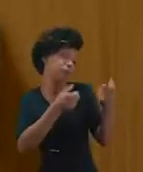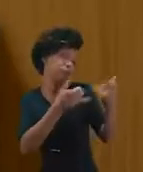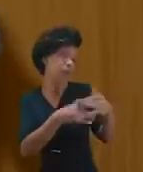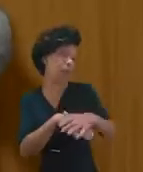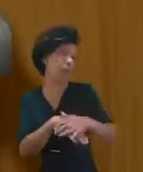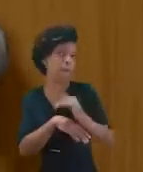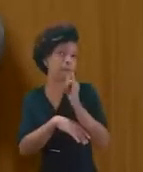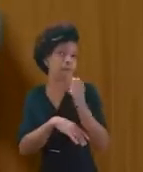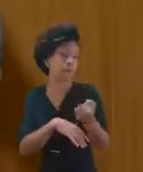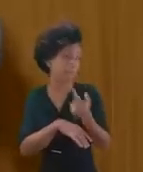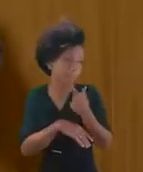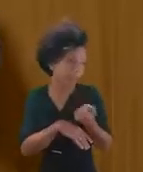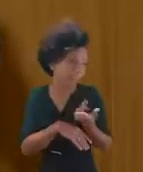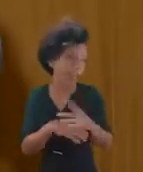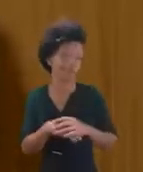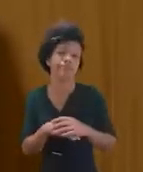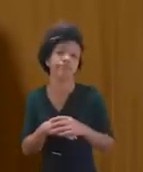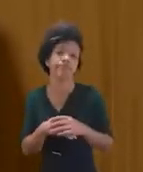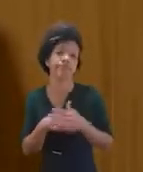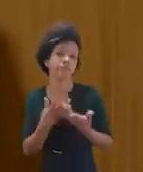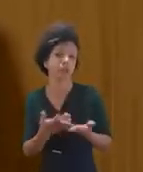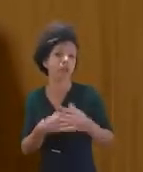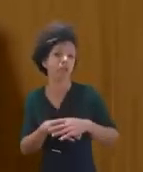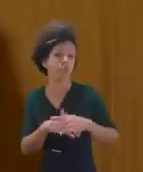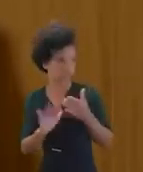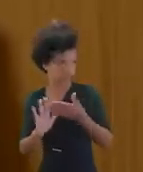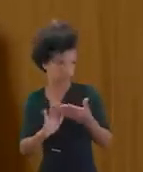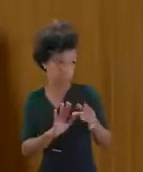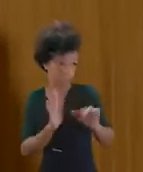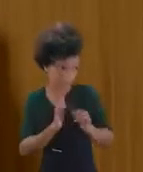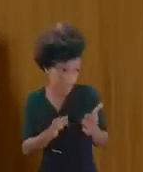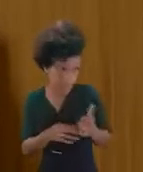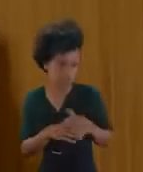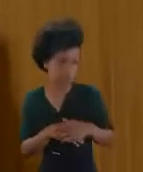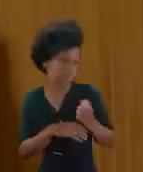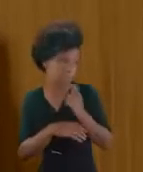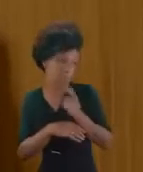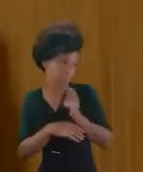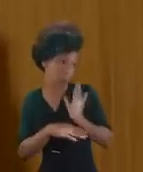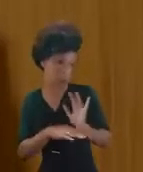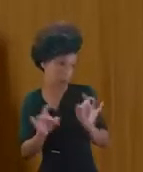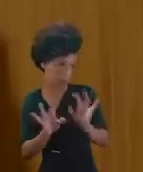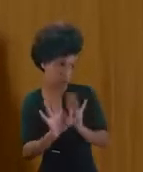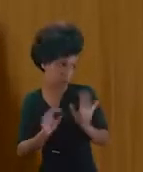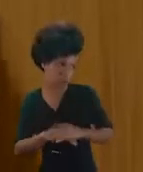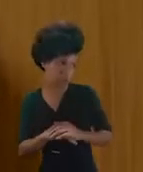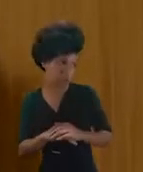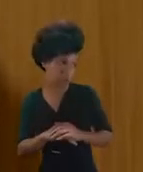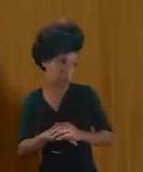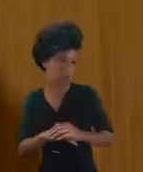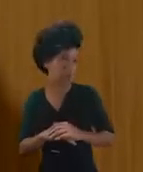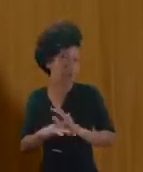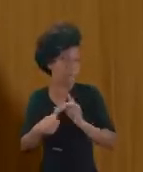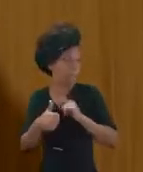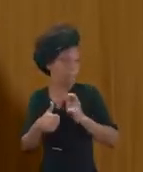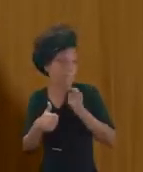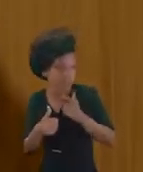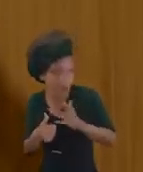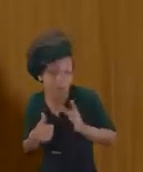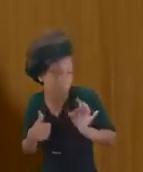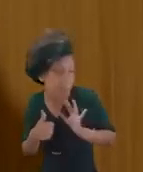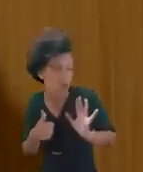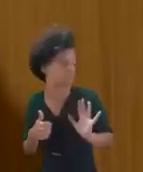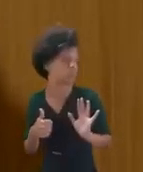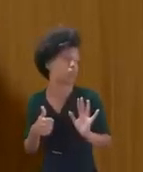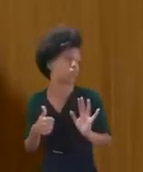falou a piada de repente vai assim uma situação que primeiro que eu acho que assim piada piada teria que seja primeiro esse pum